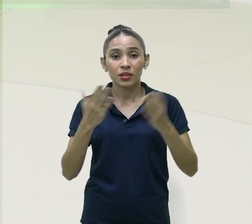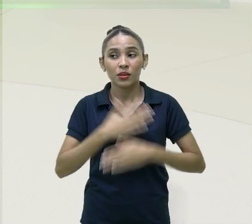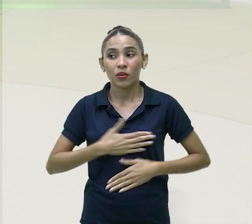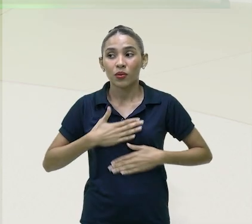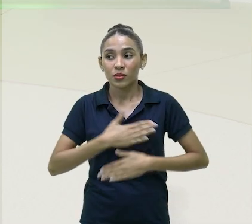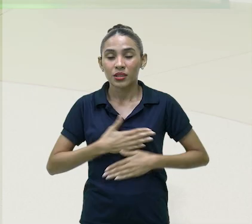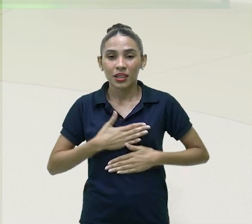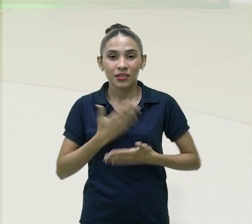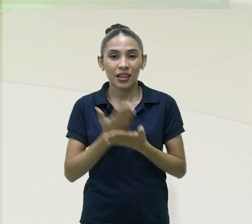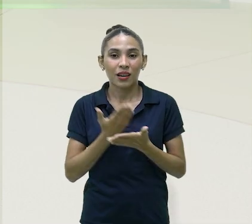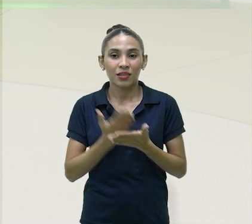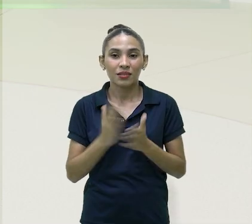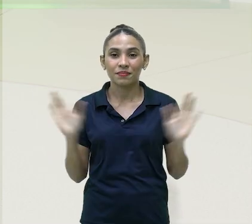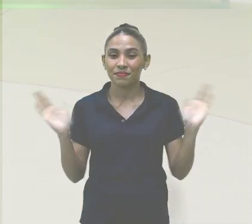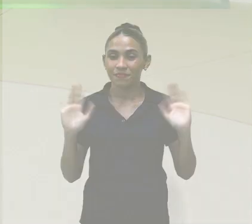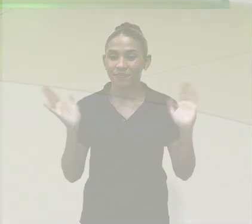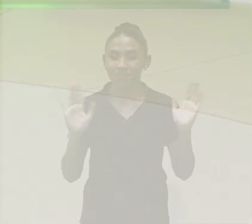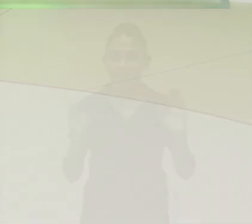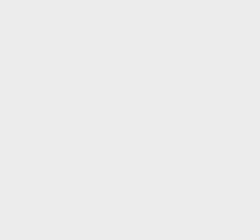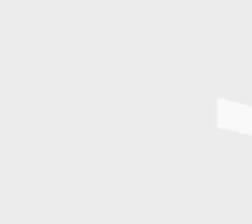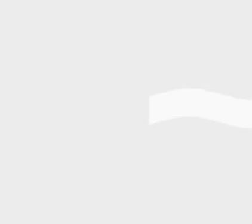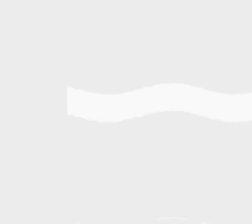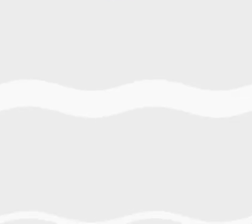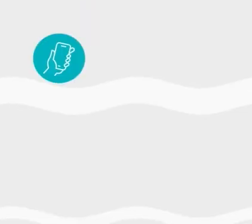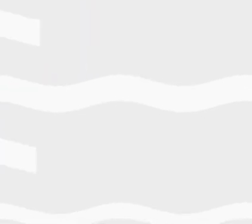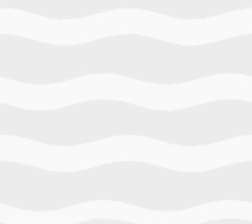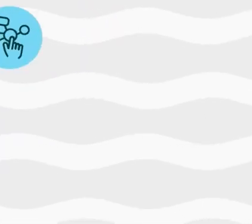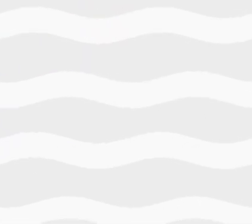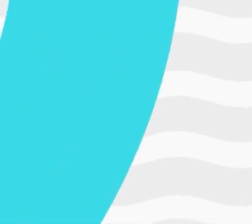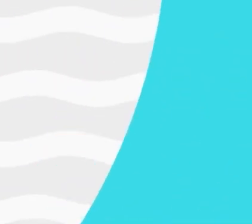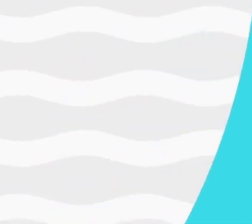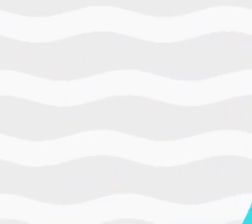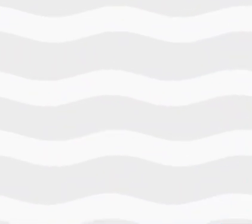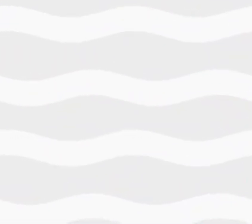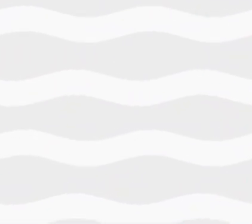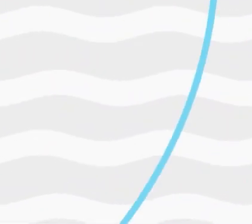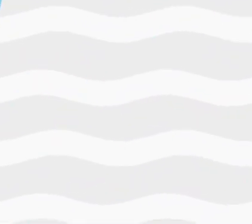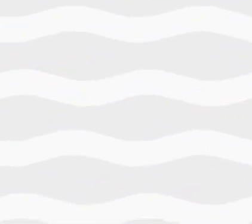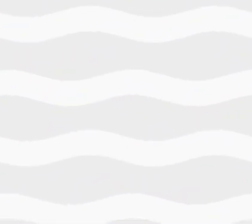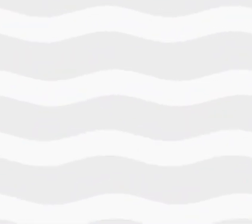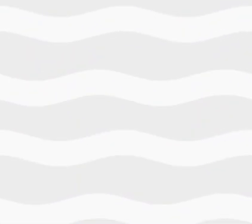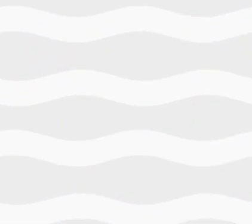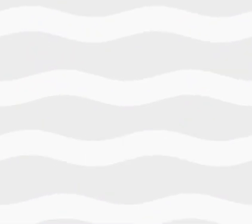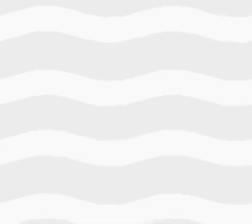que vocês tenham gostado da nossa aula e até a próxima.